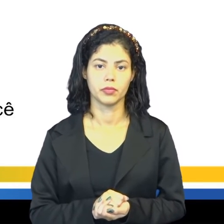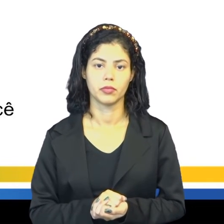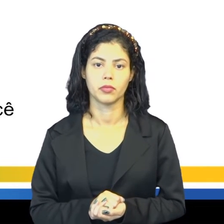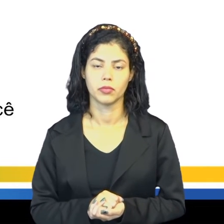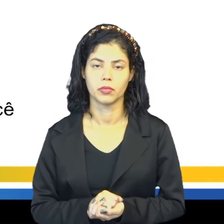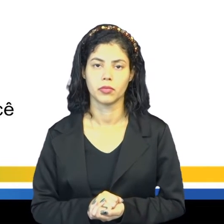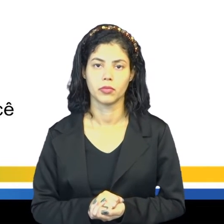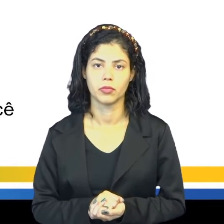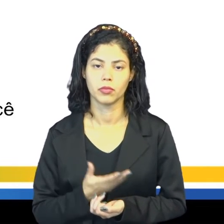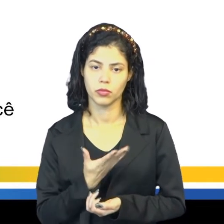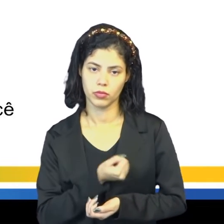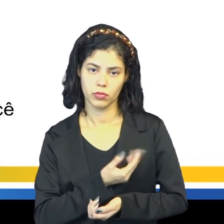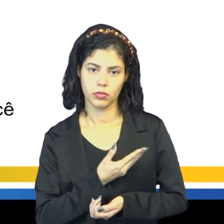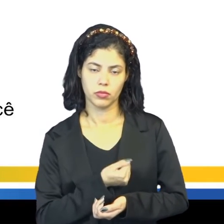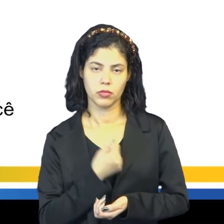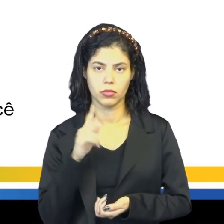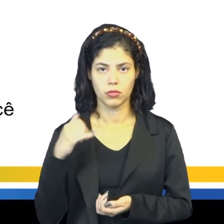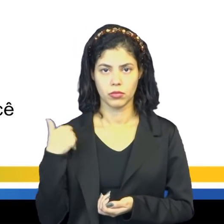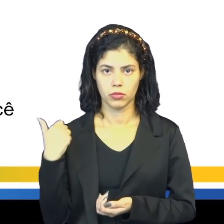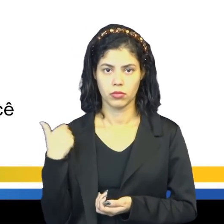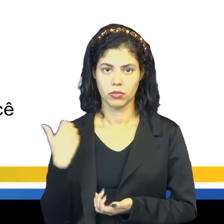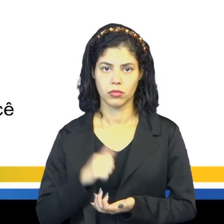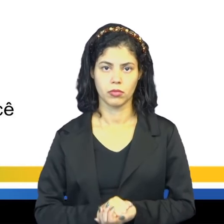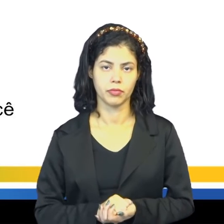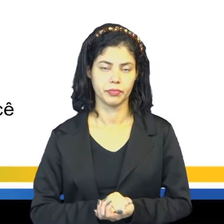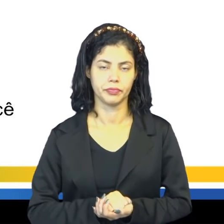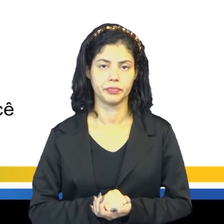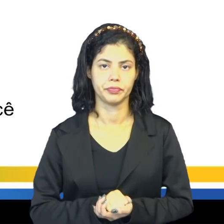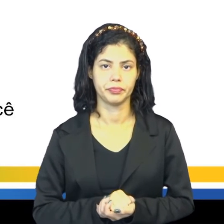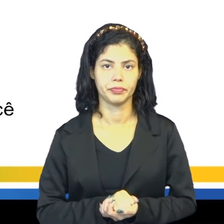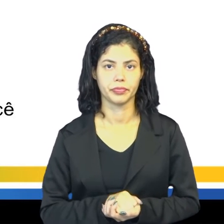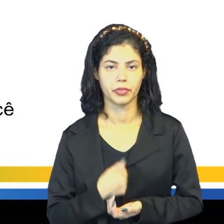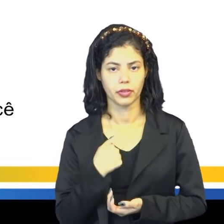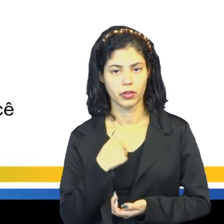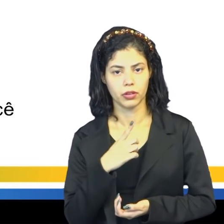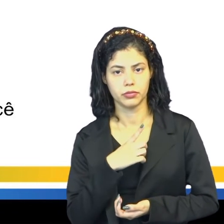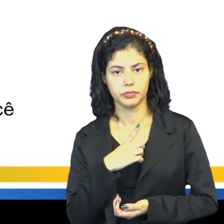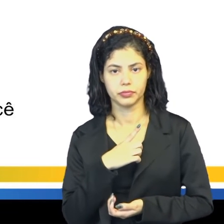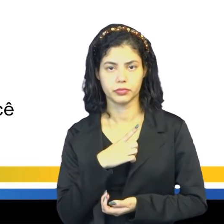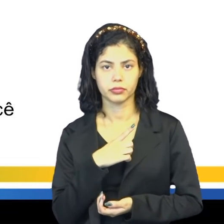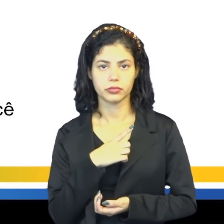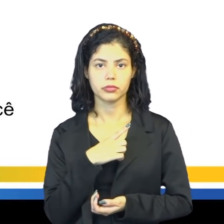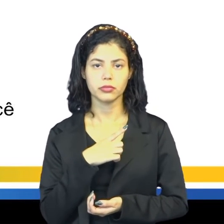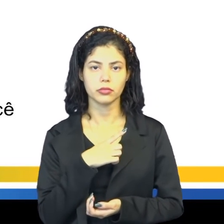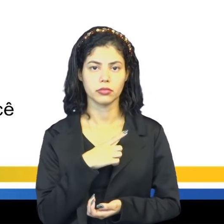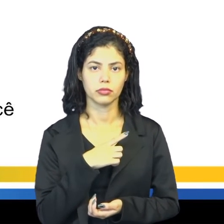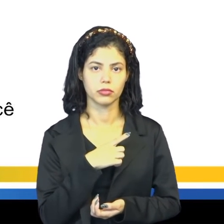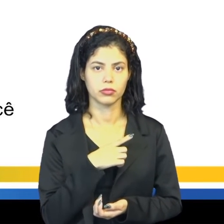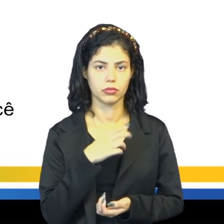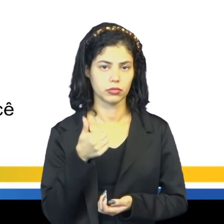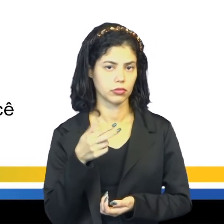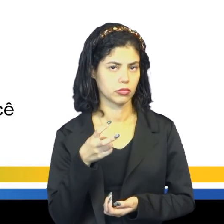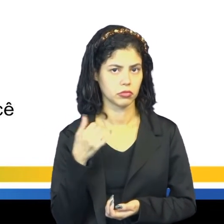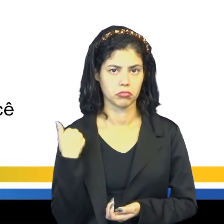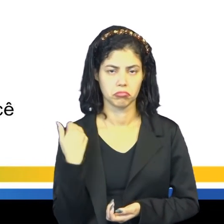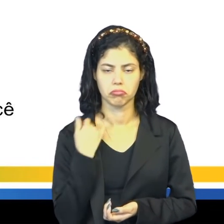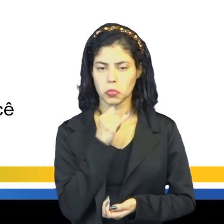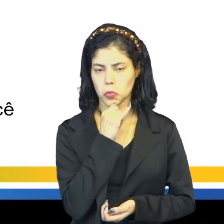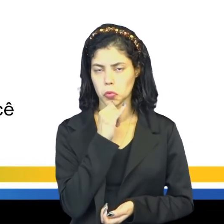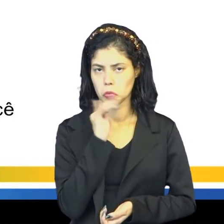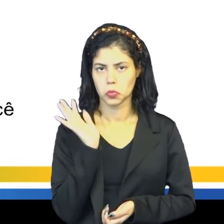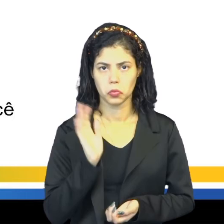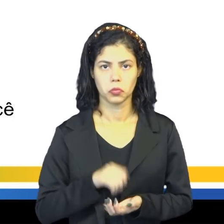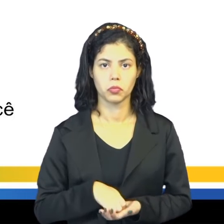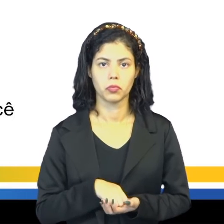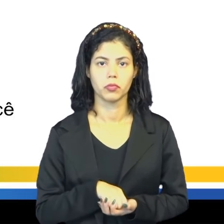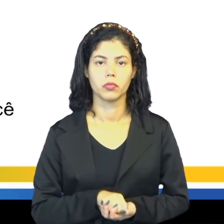E você coloca o número, né, da sua idade. Years old. Eu tenho 15 anos de idade, por exemplo. E aí